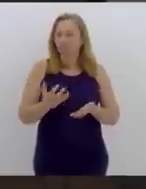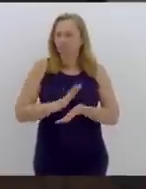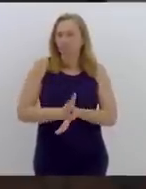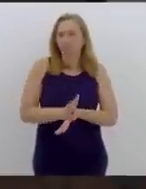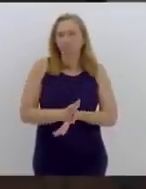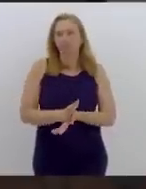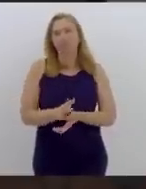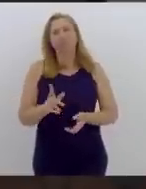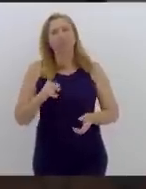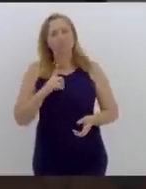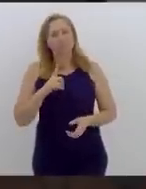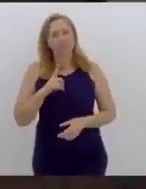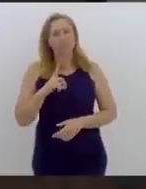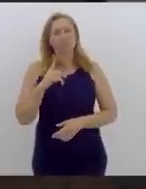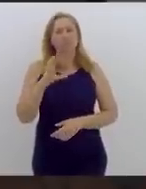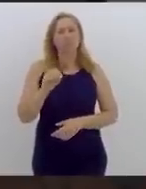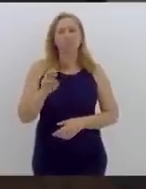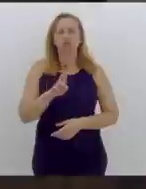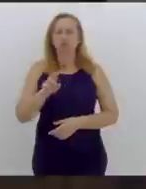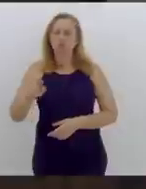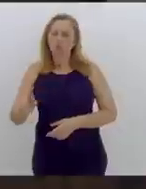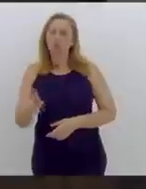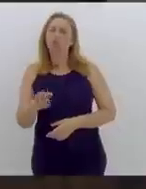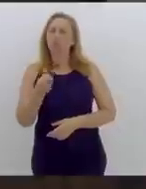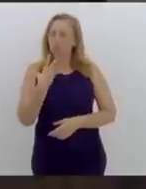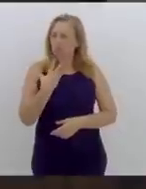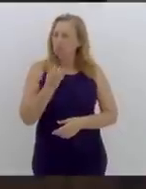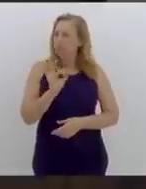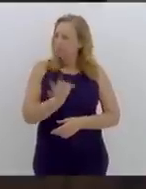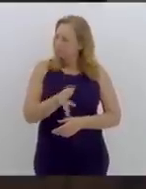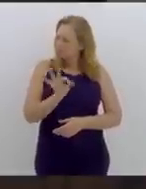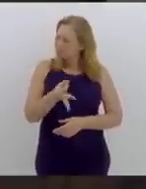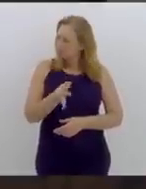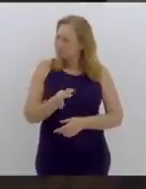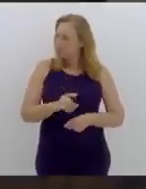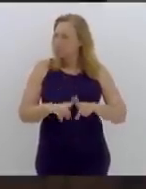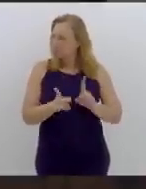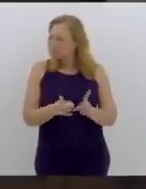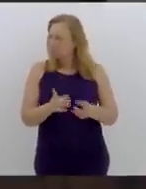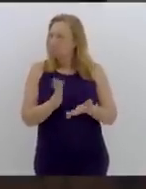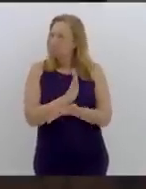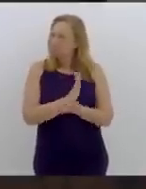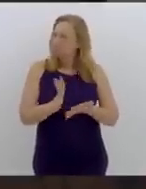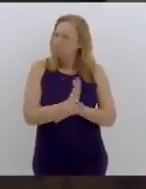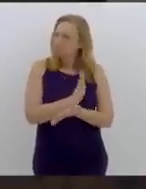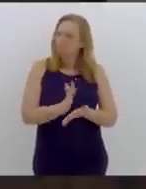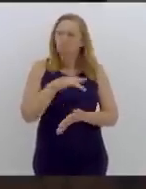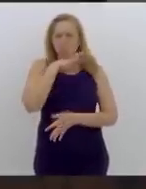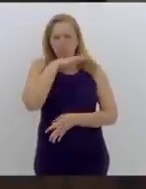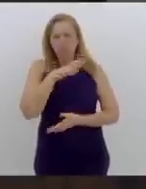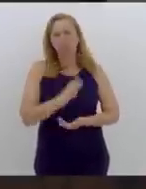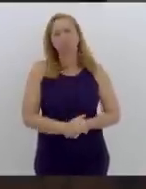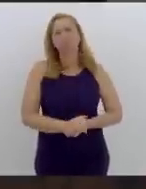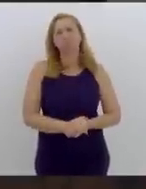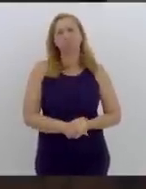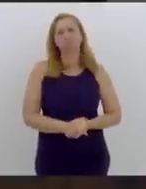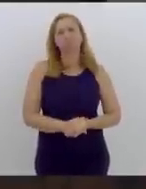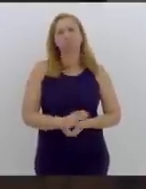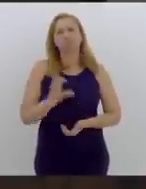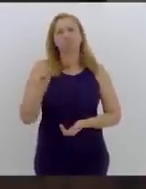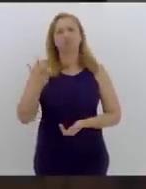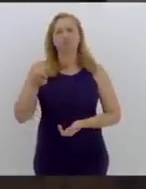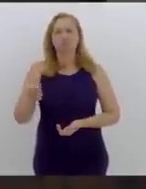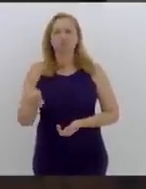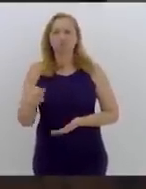mas tivemos corregedores bons tivemos Com certeza mas tivemos alguns foram horríveis e muitas das vezes o comandante